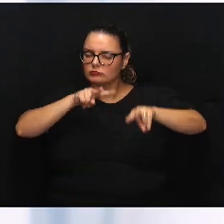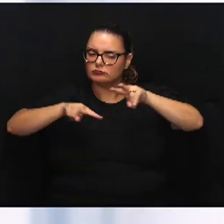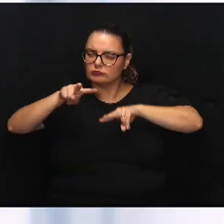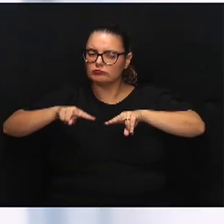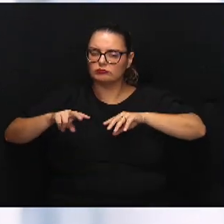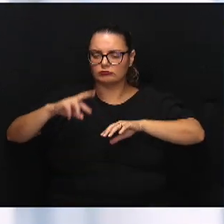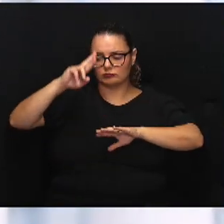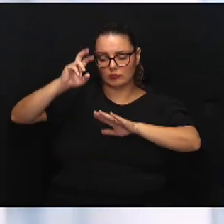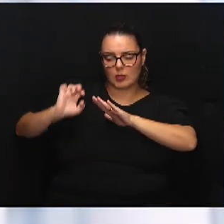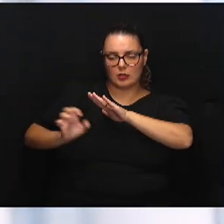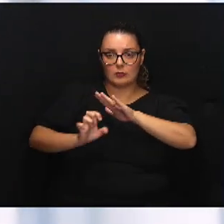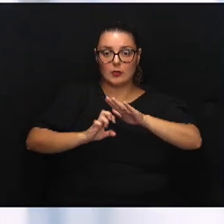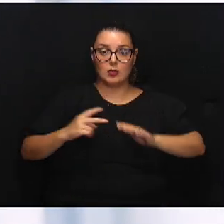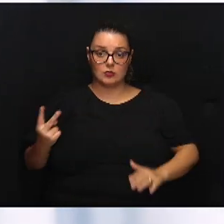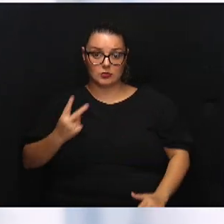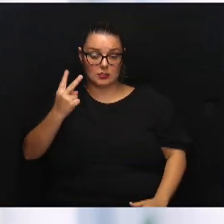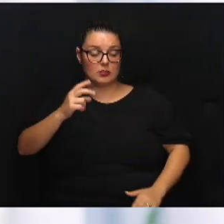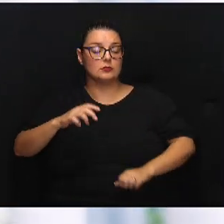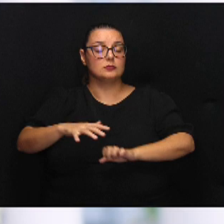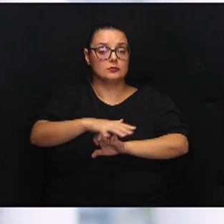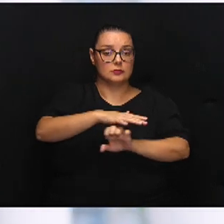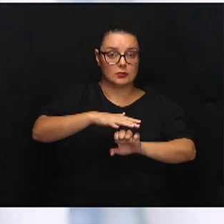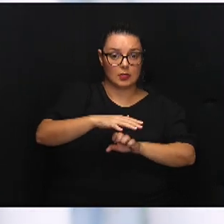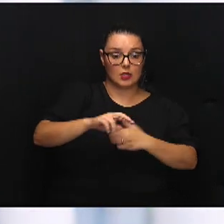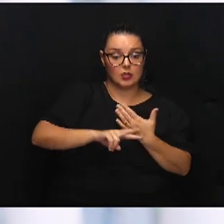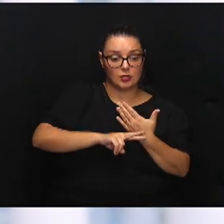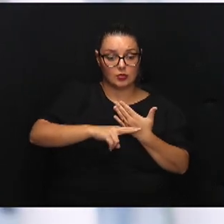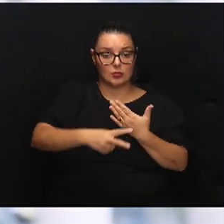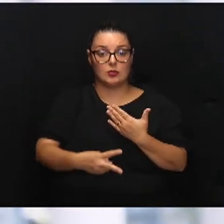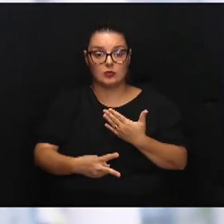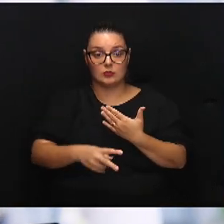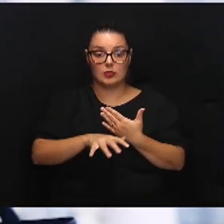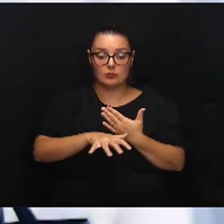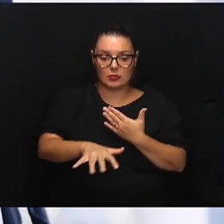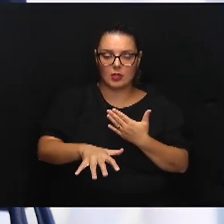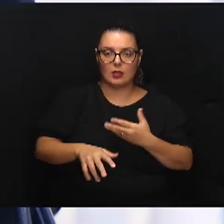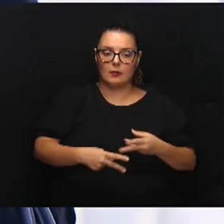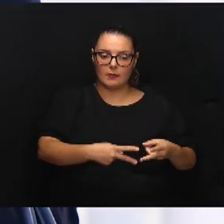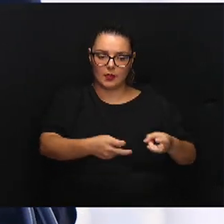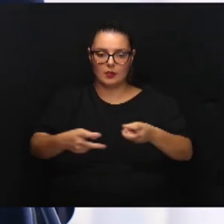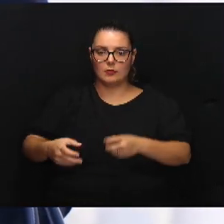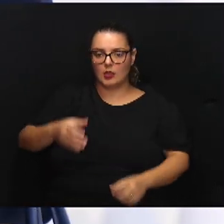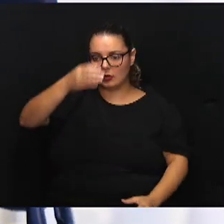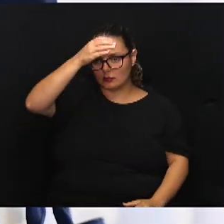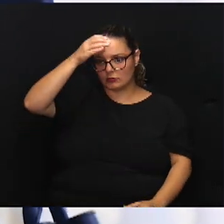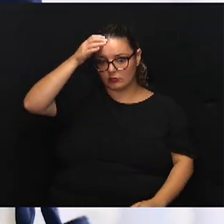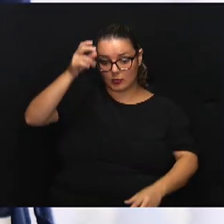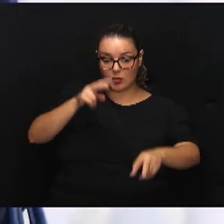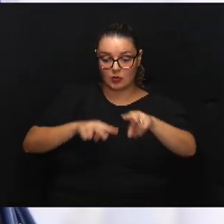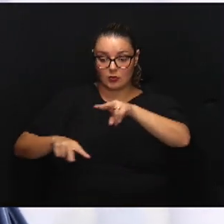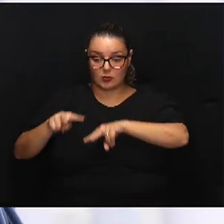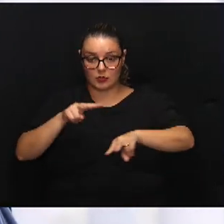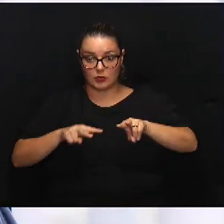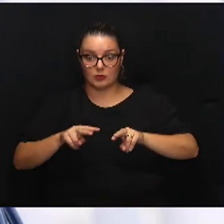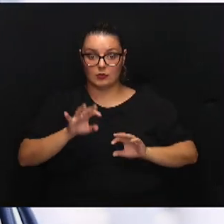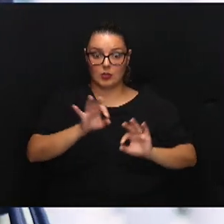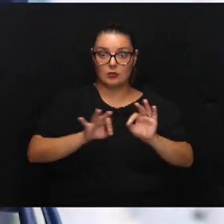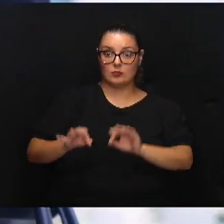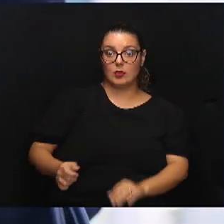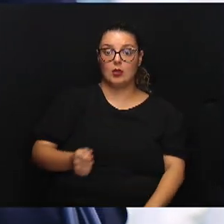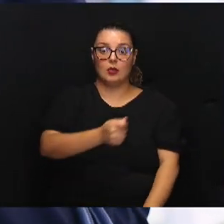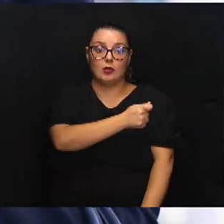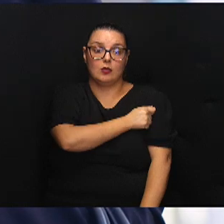os valores de sua empresa e influencia a percepção do cliente. Um visual que projeta